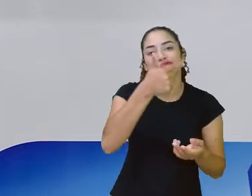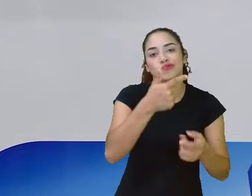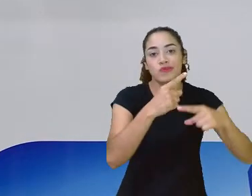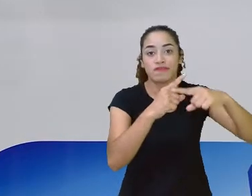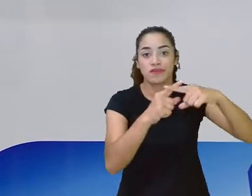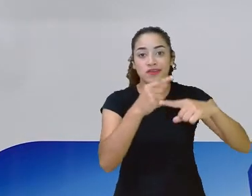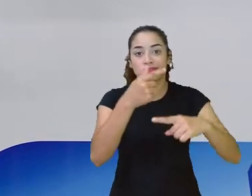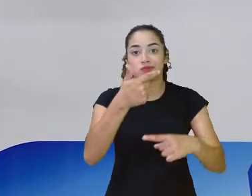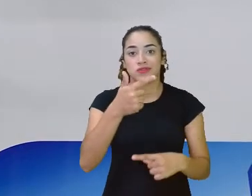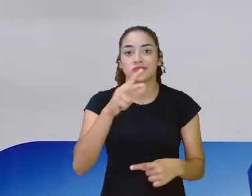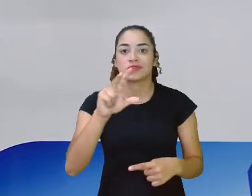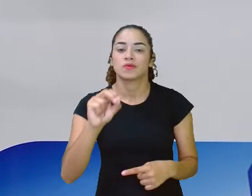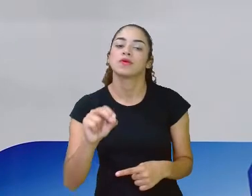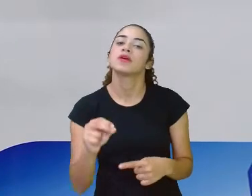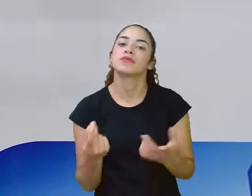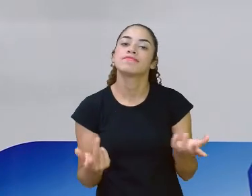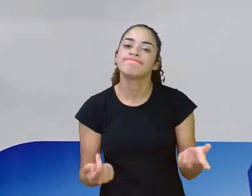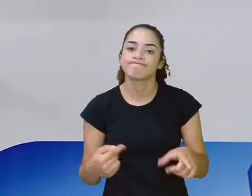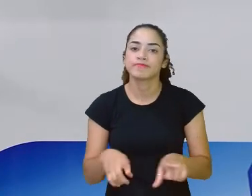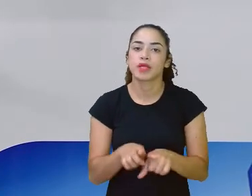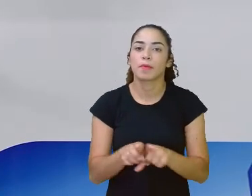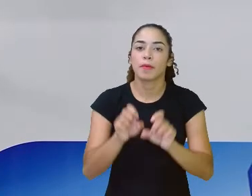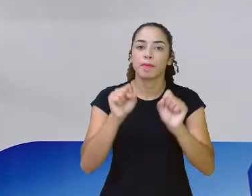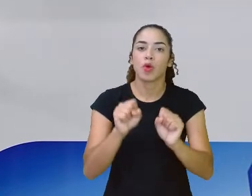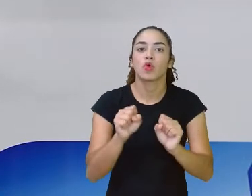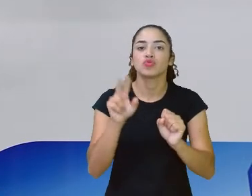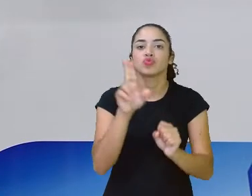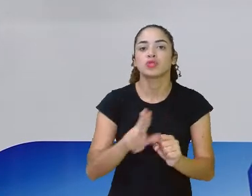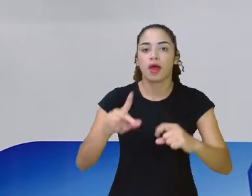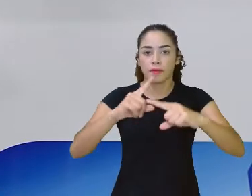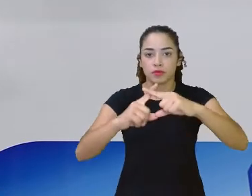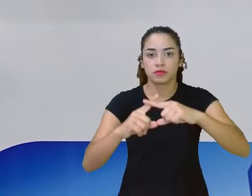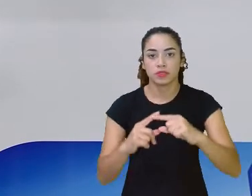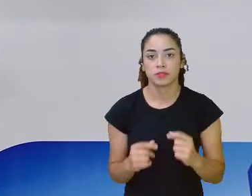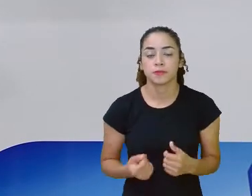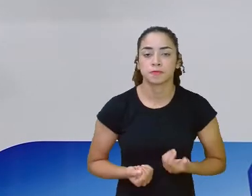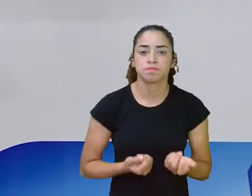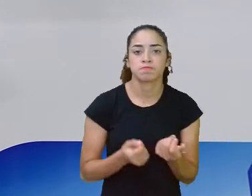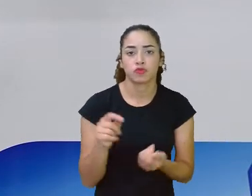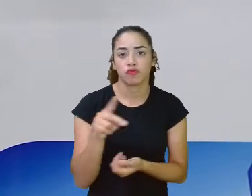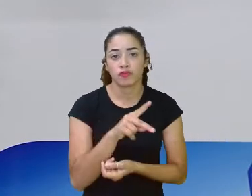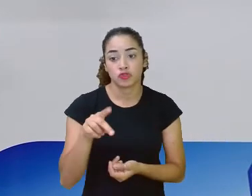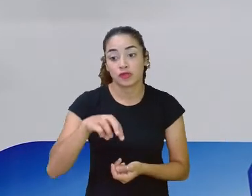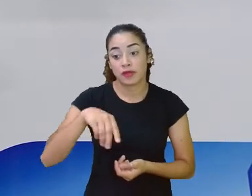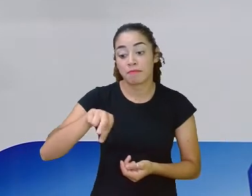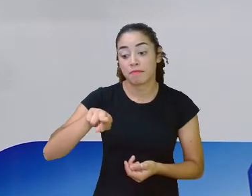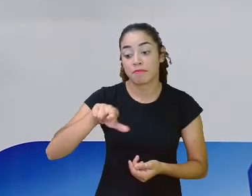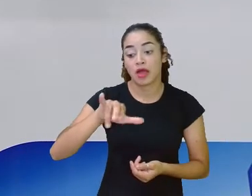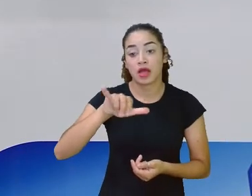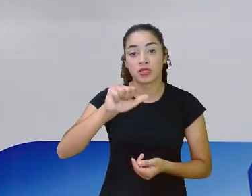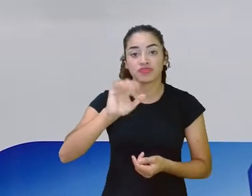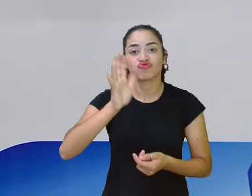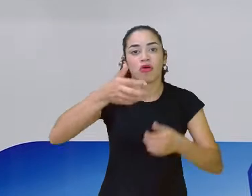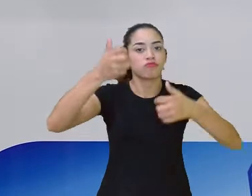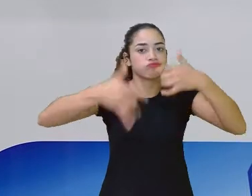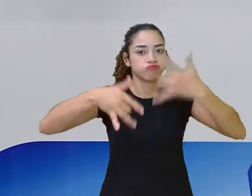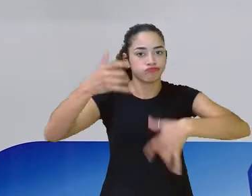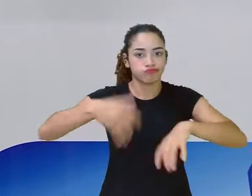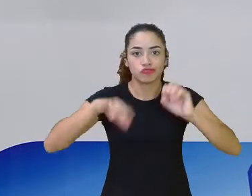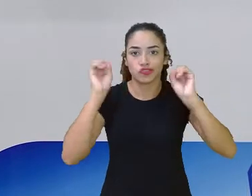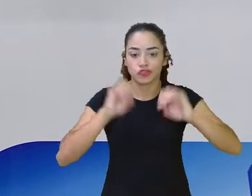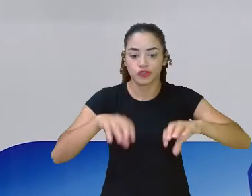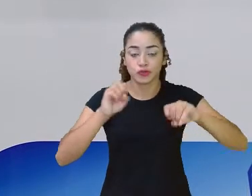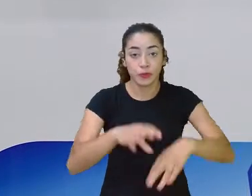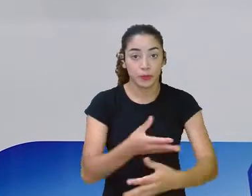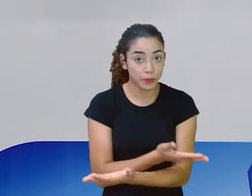250. Então, você também pode resolver dessa forma. A professora Márcia também já ensinou bastante isso aqui para vocês.